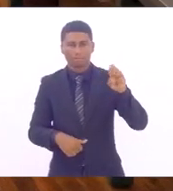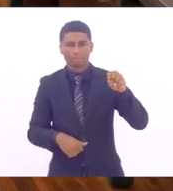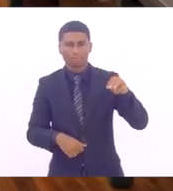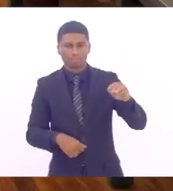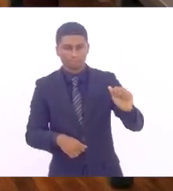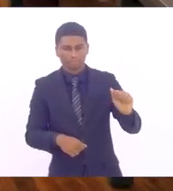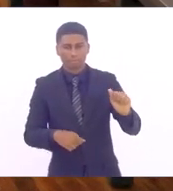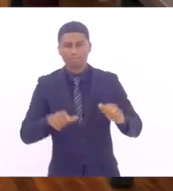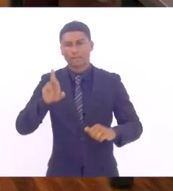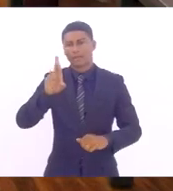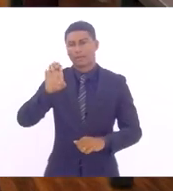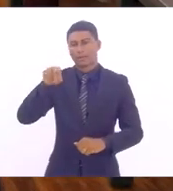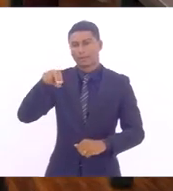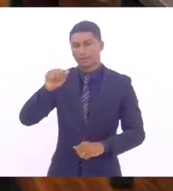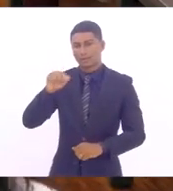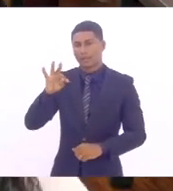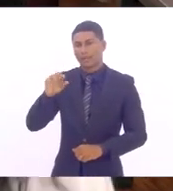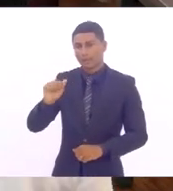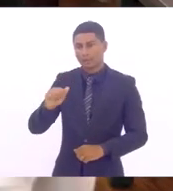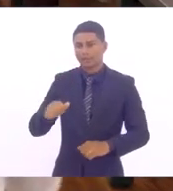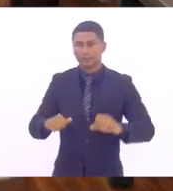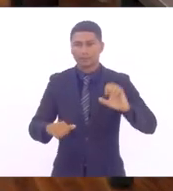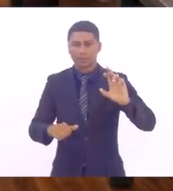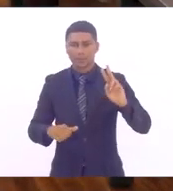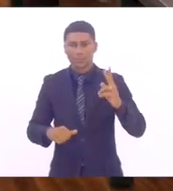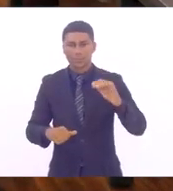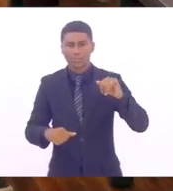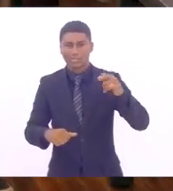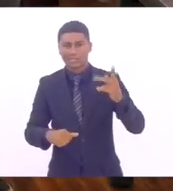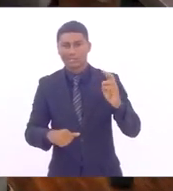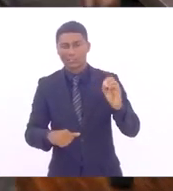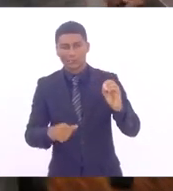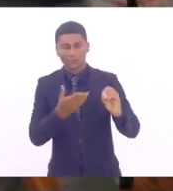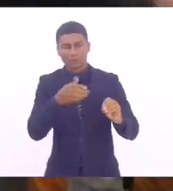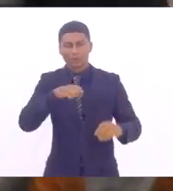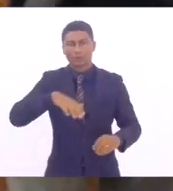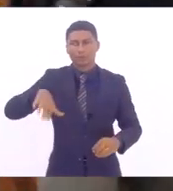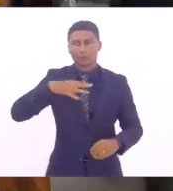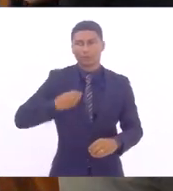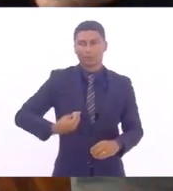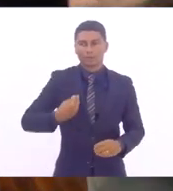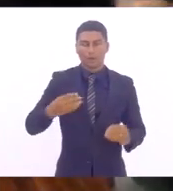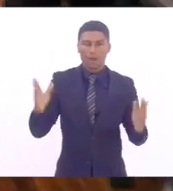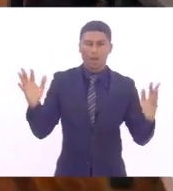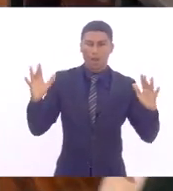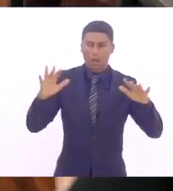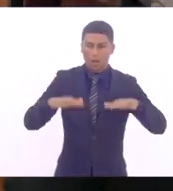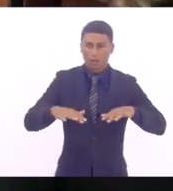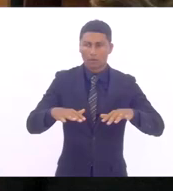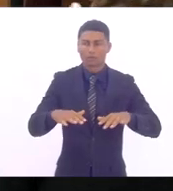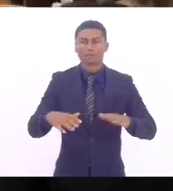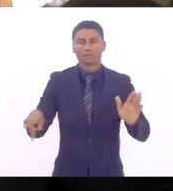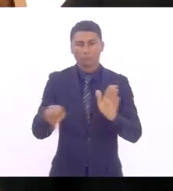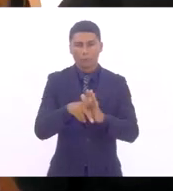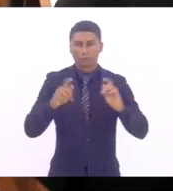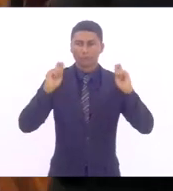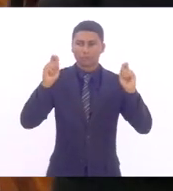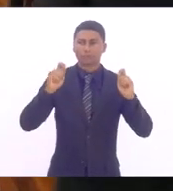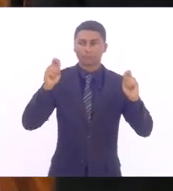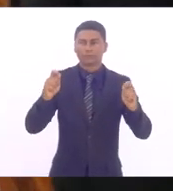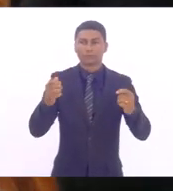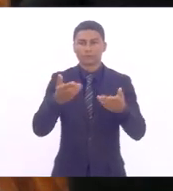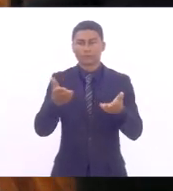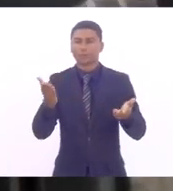Souza, Chiquinho da Mangueira, todos os presentes, membros aqui de torcidas organizadas, dirigentes de